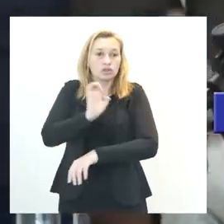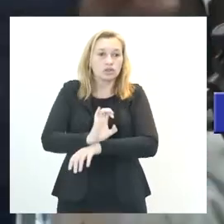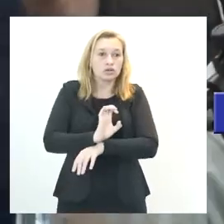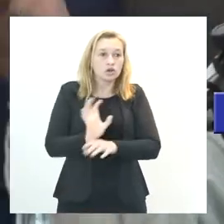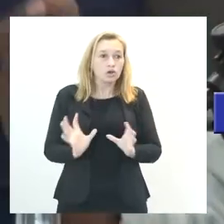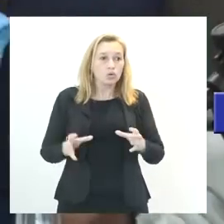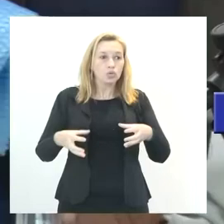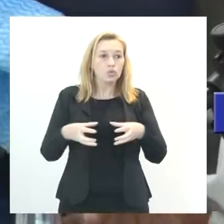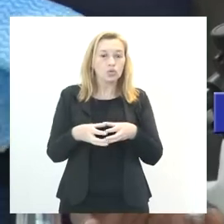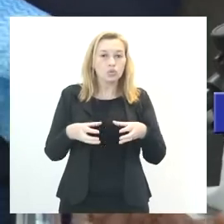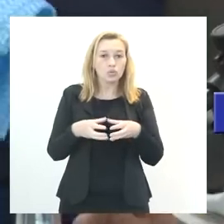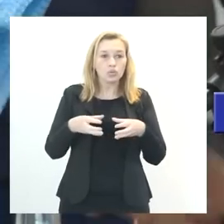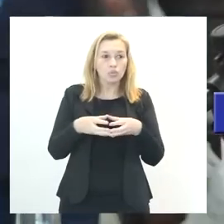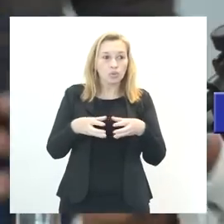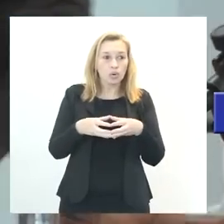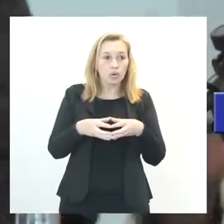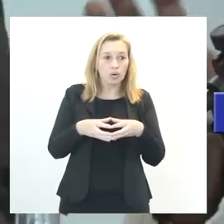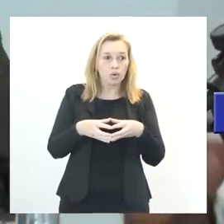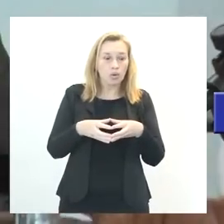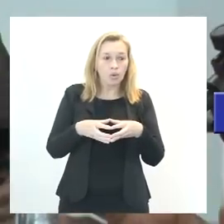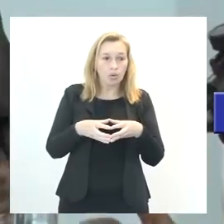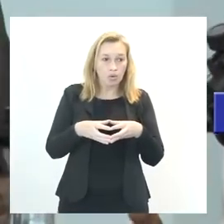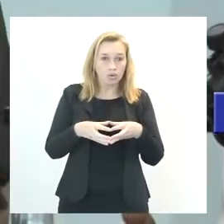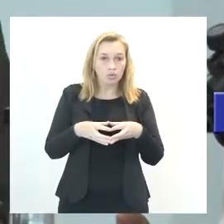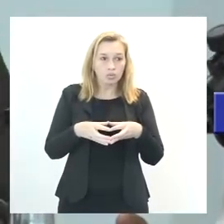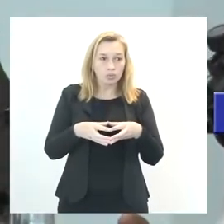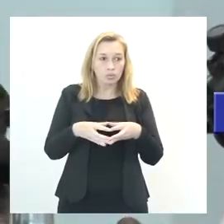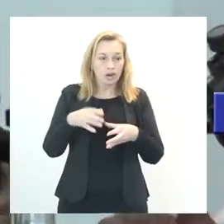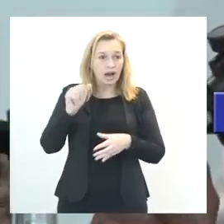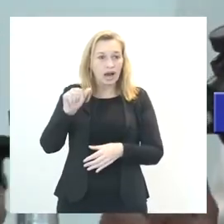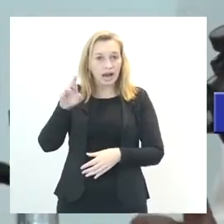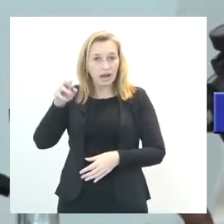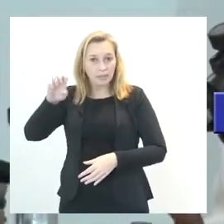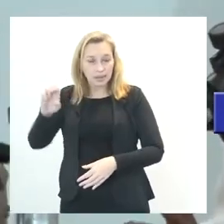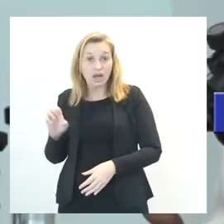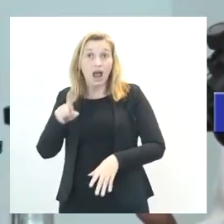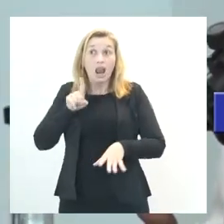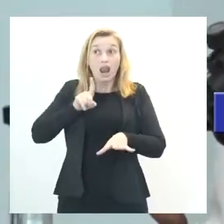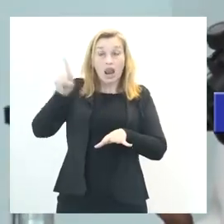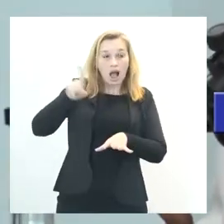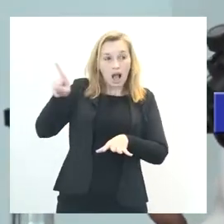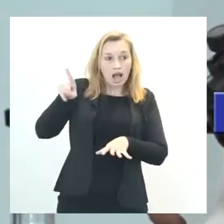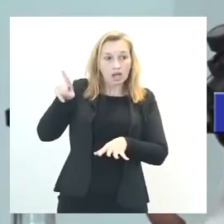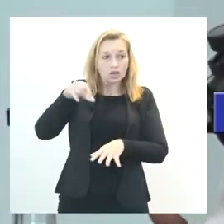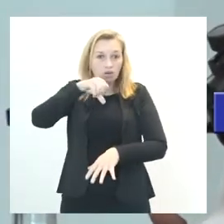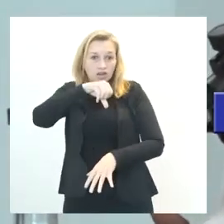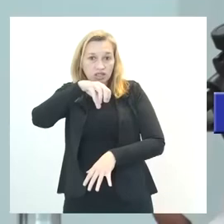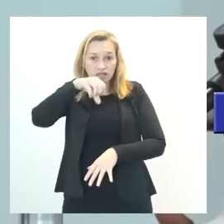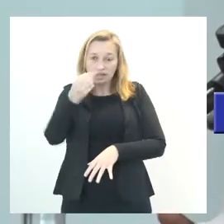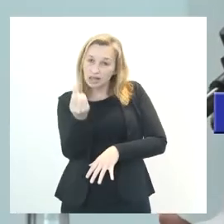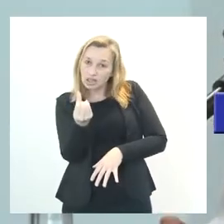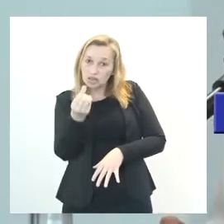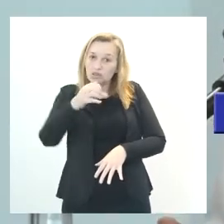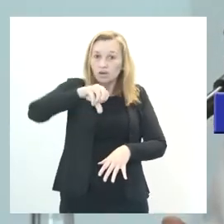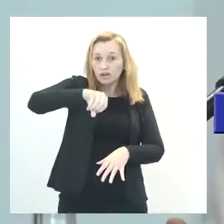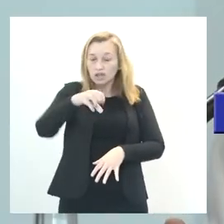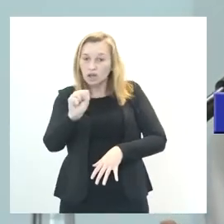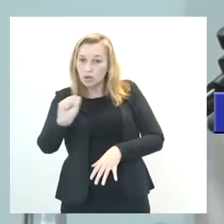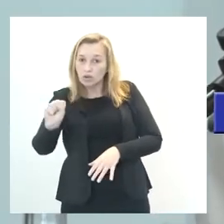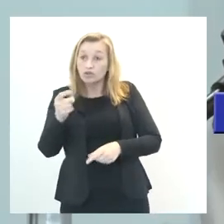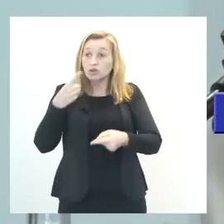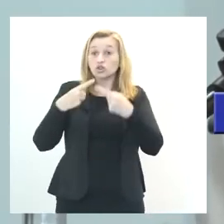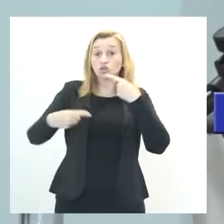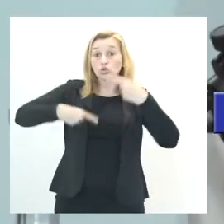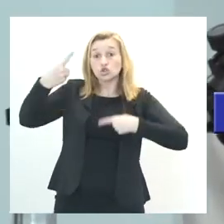habitava do mubadala e a relação é tão promíscua que vai 96/98 foi discutido na alerj no órgão competente